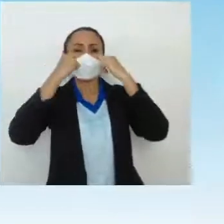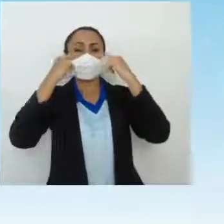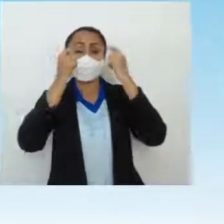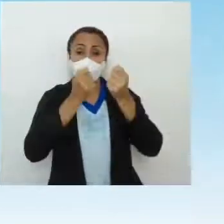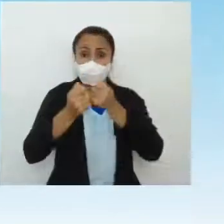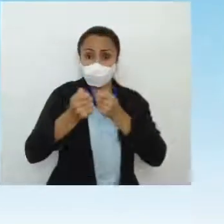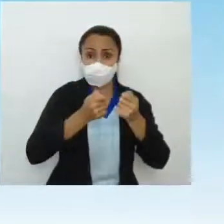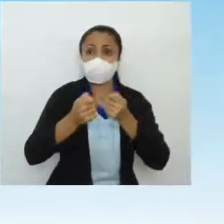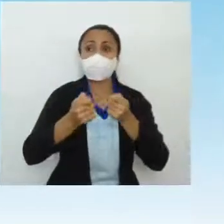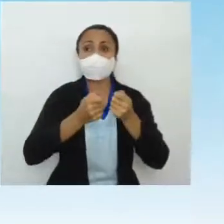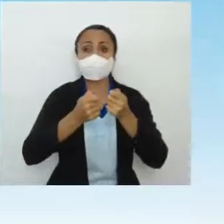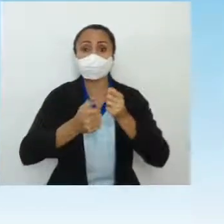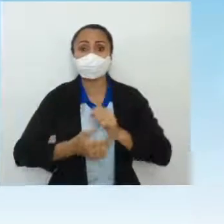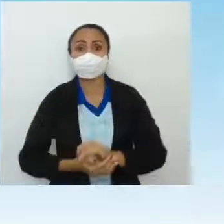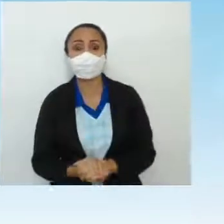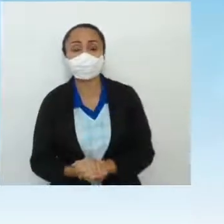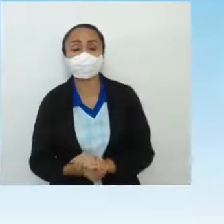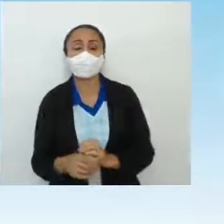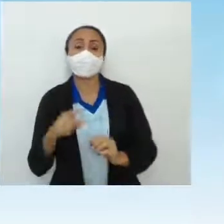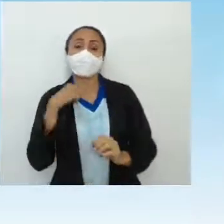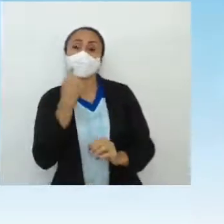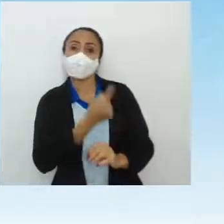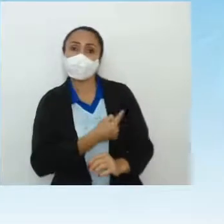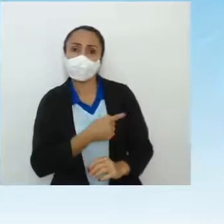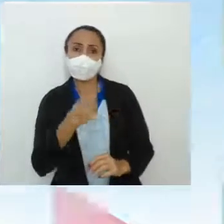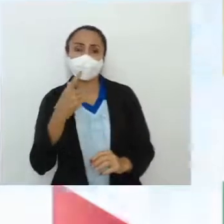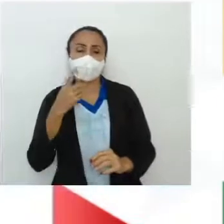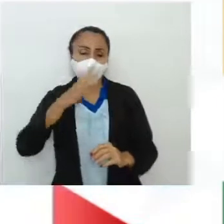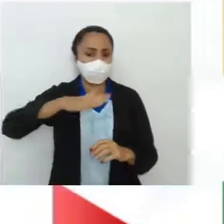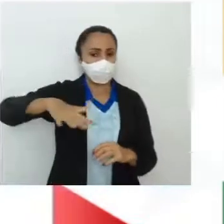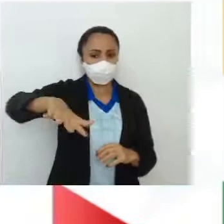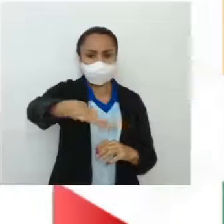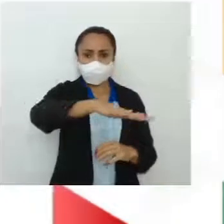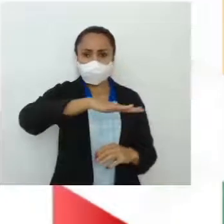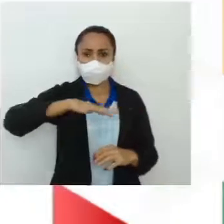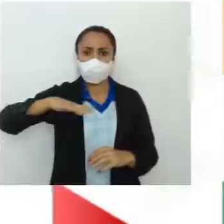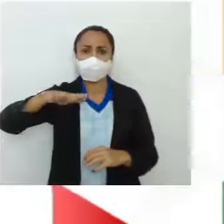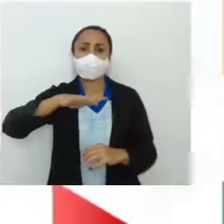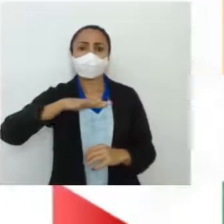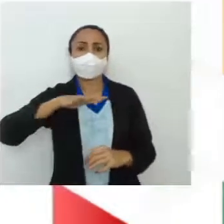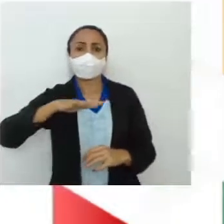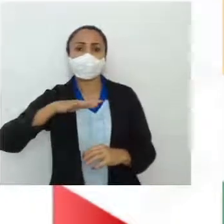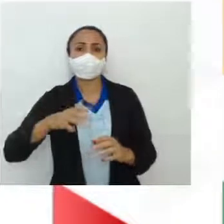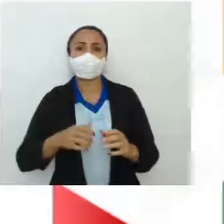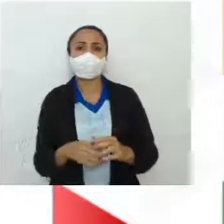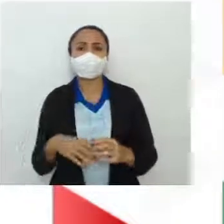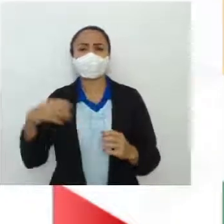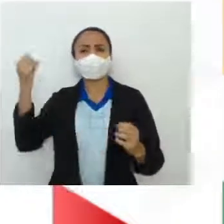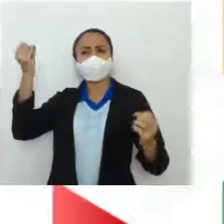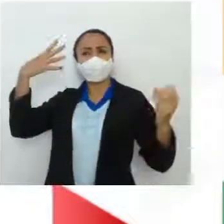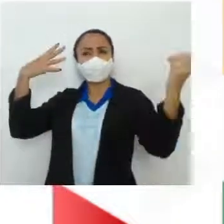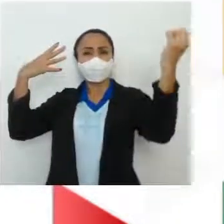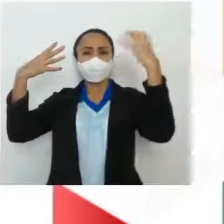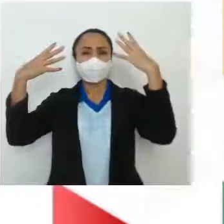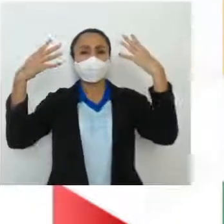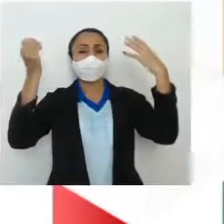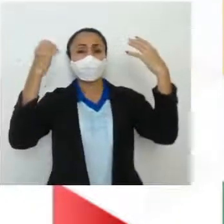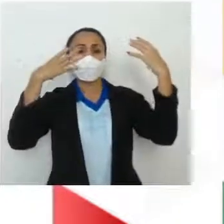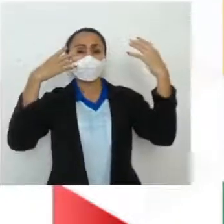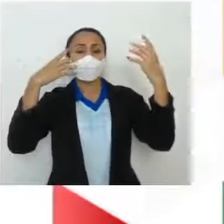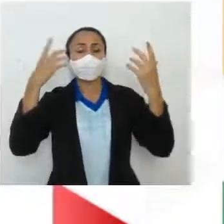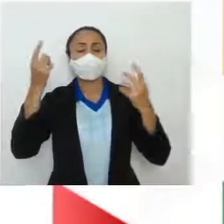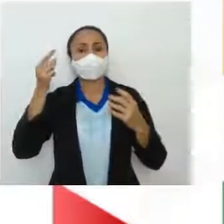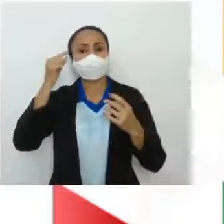Observe que quando nós estamos em um ambiente que esteja mal iluminado, o orifício da pupila